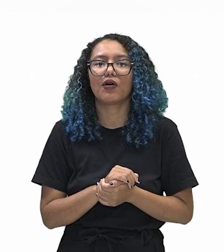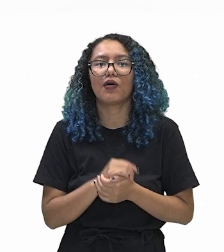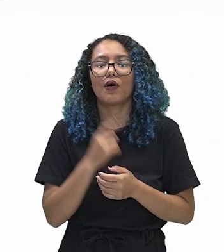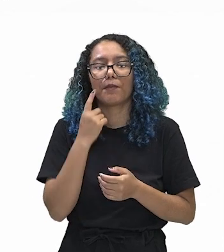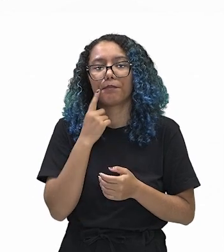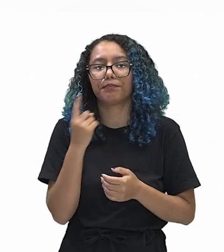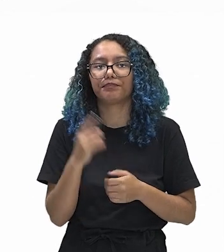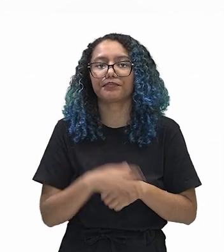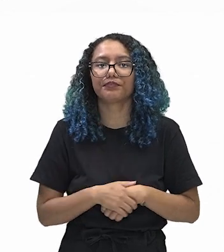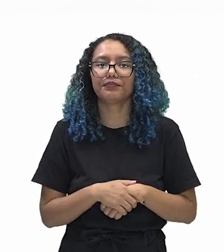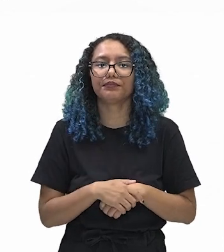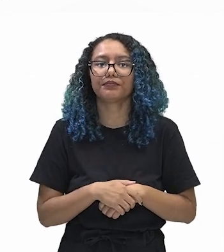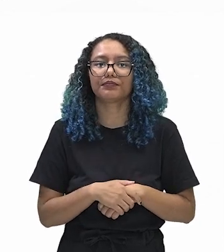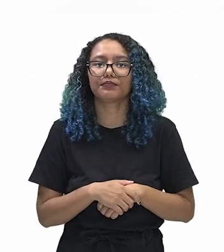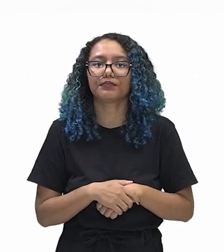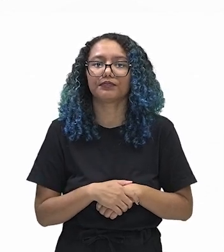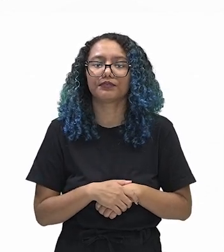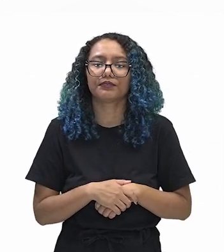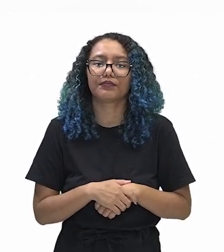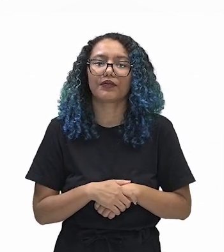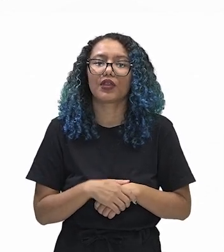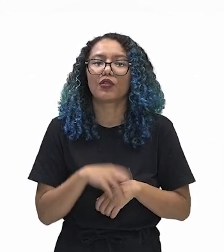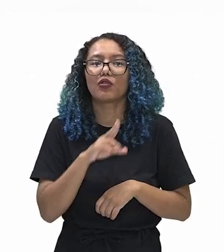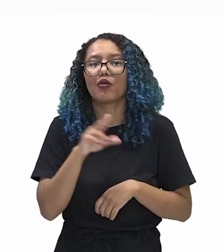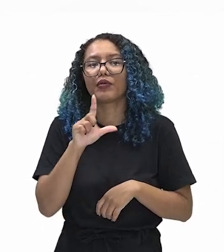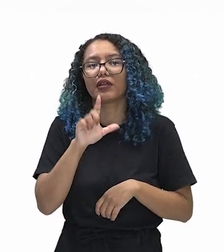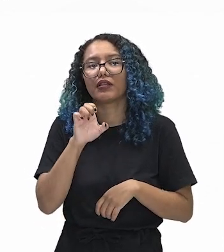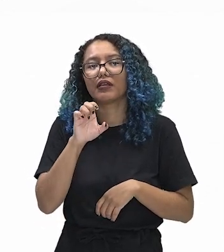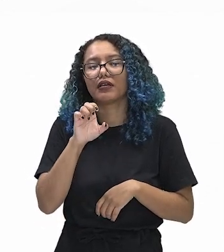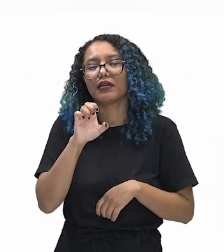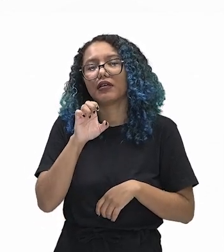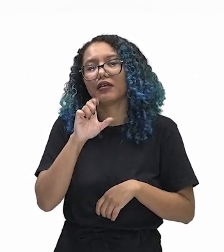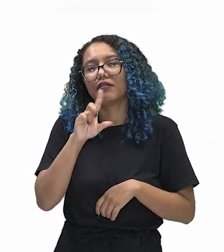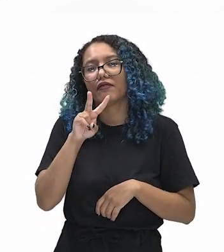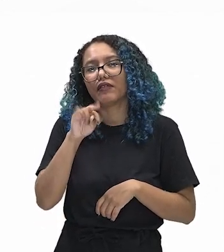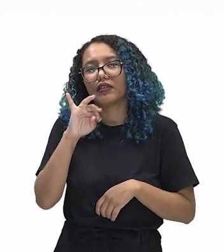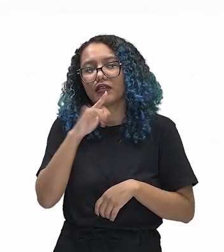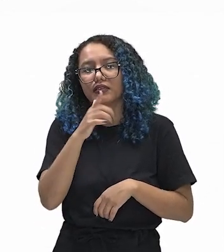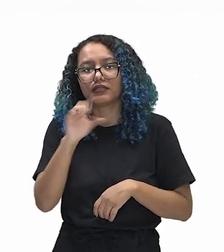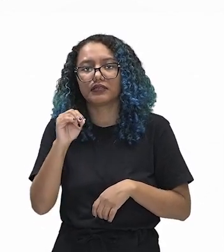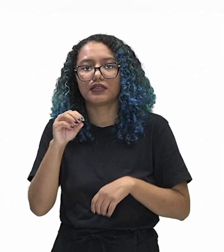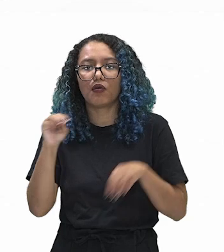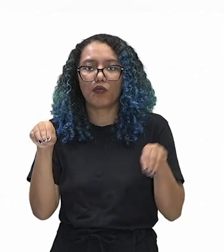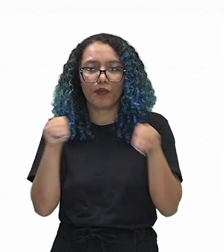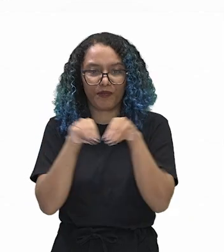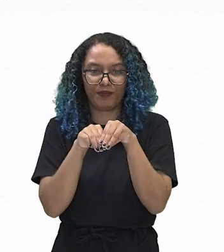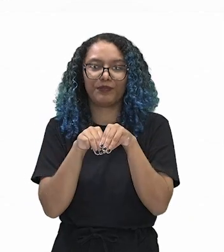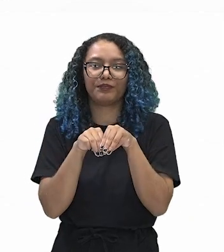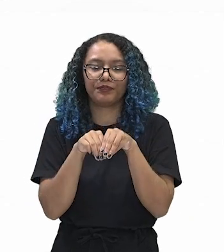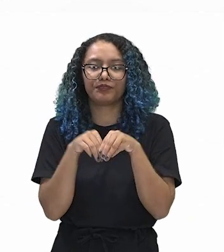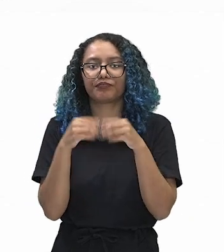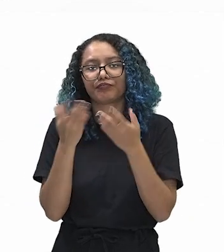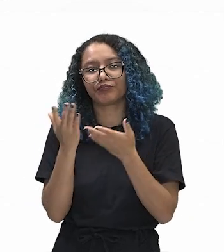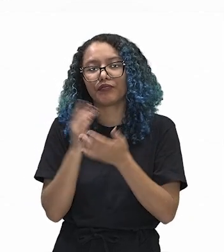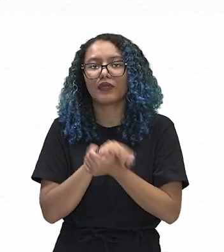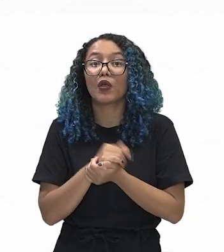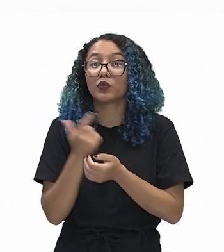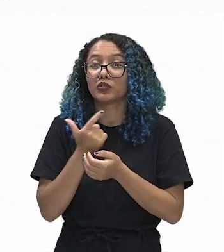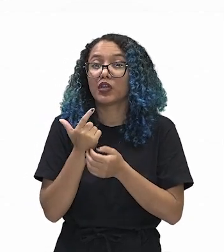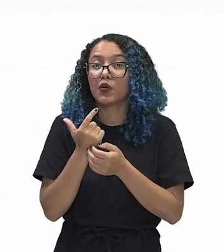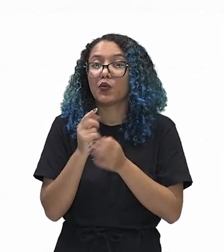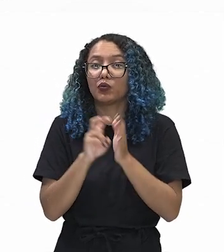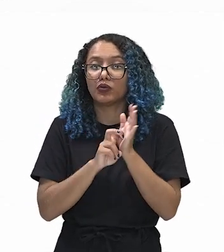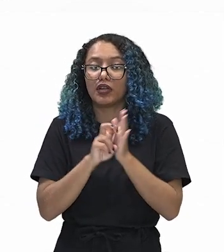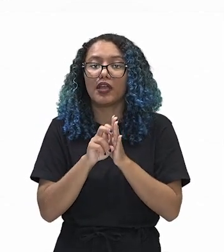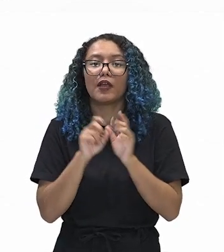só. Nós chamamos isso de levitação magnética. Esse segundo trem aí é o